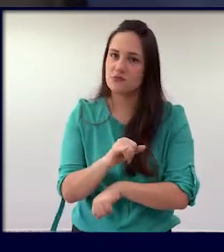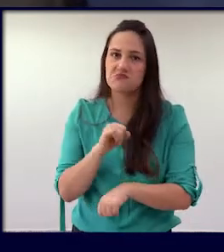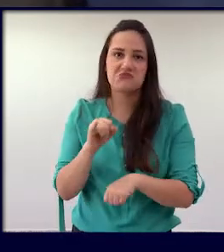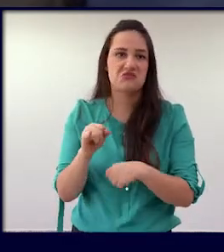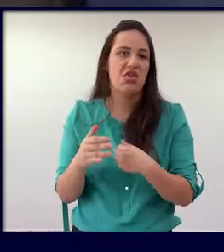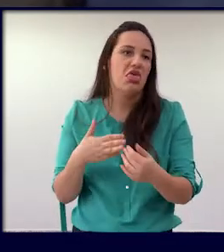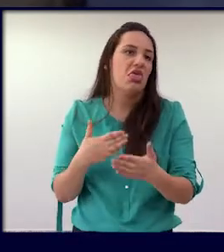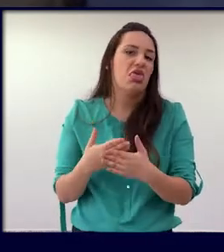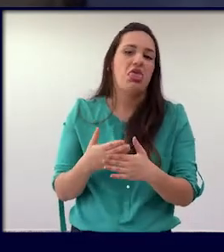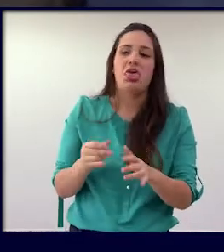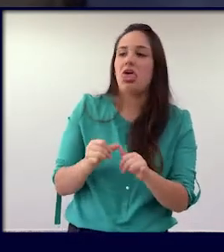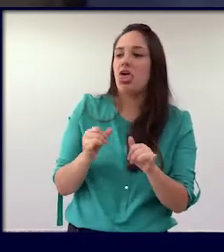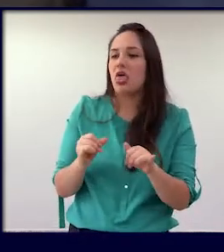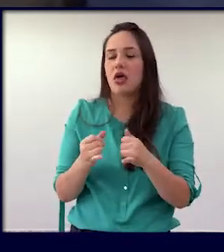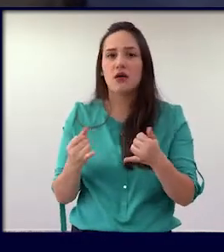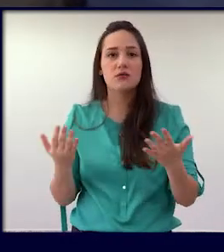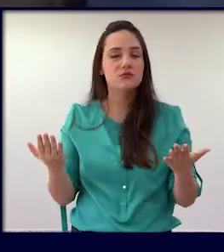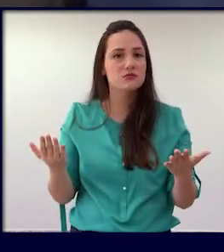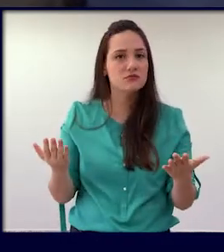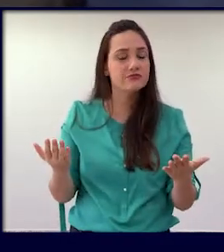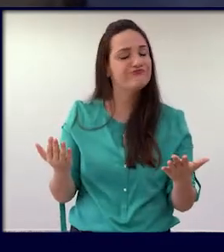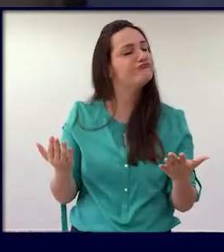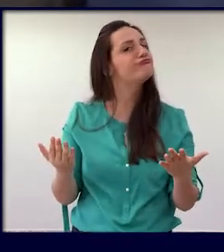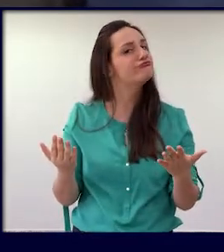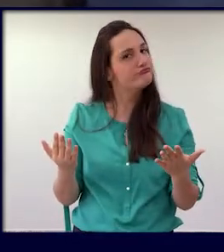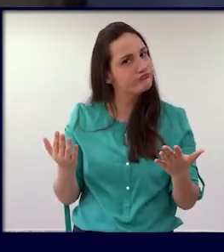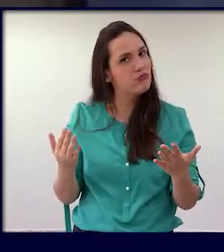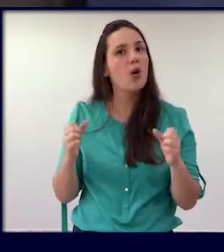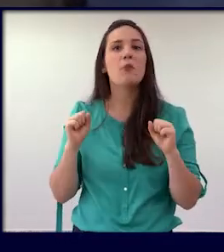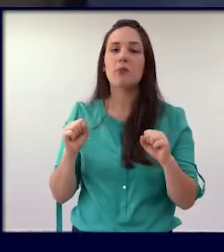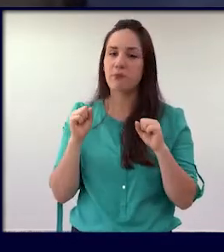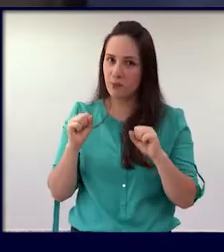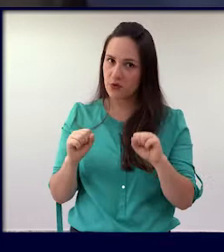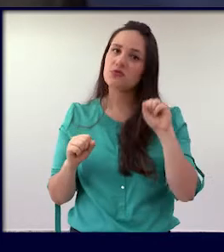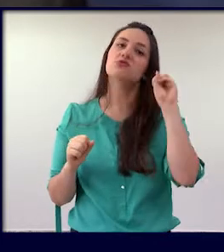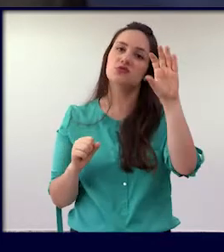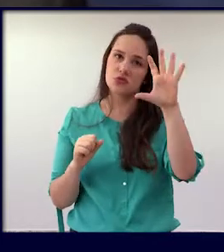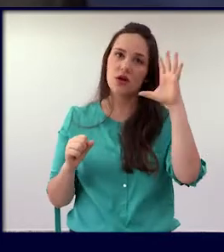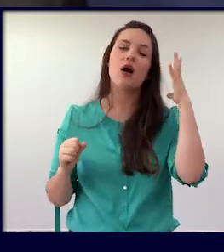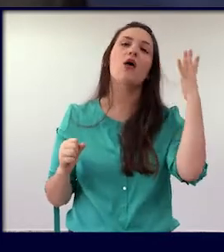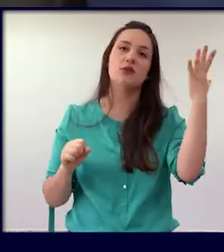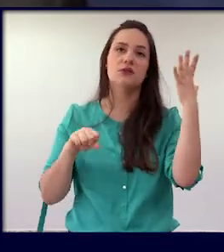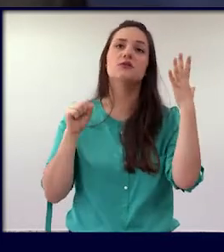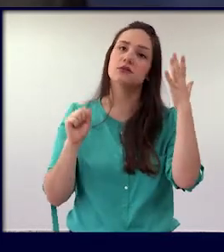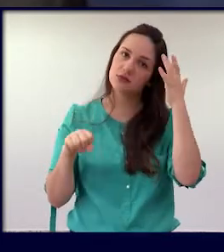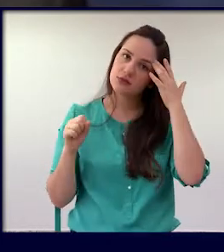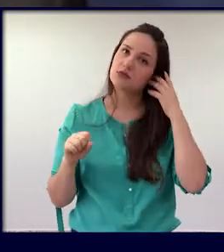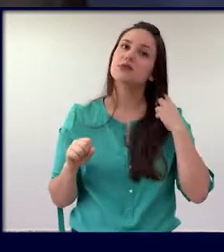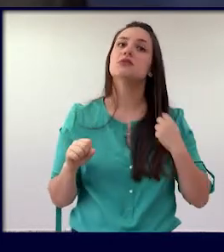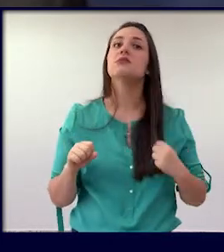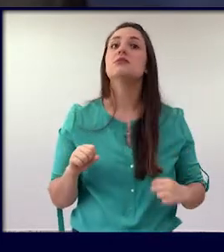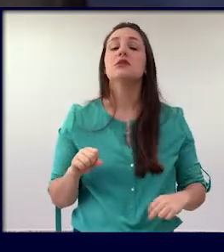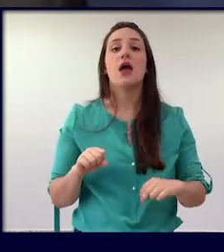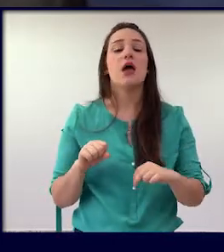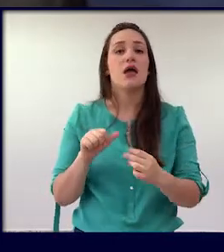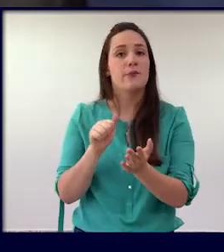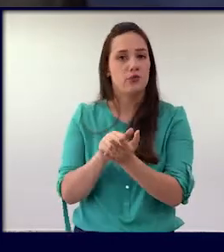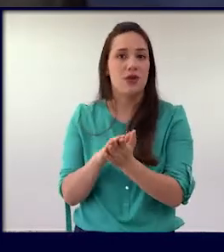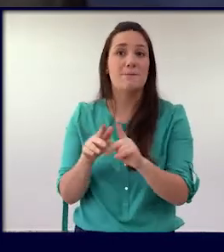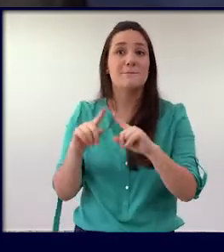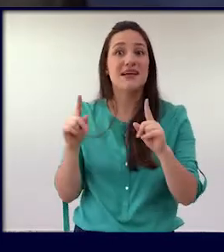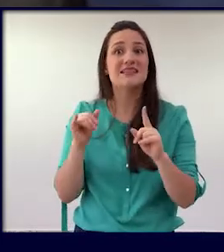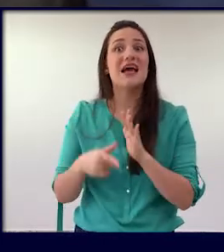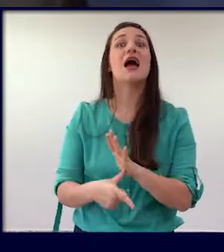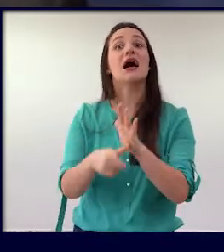se por qualquer razão ele não pode cumprir a essa convocação, não pode atender a esse chamado, ele deve entrar o